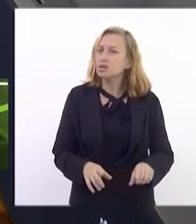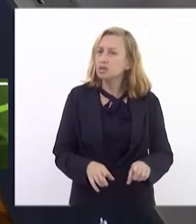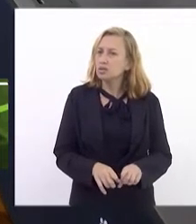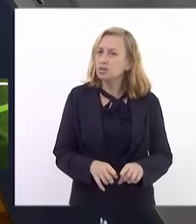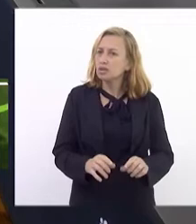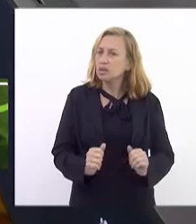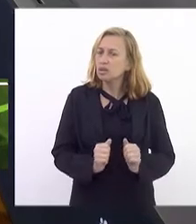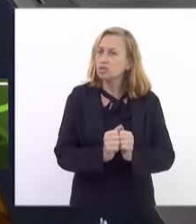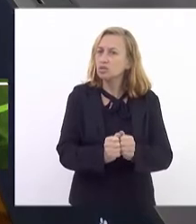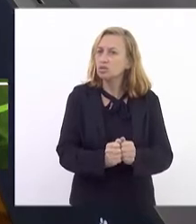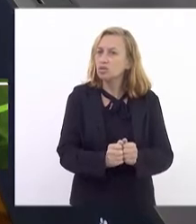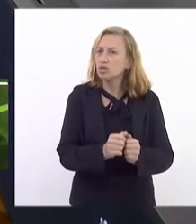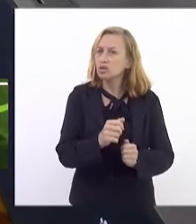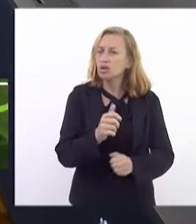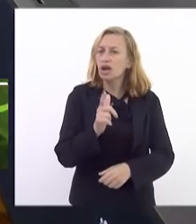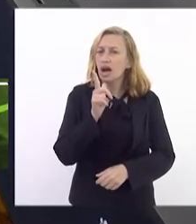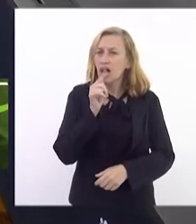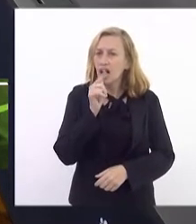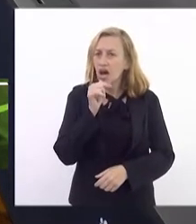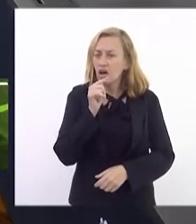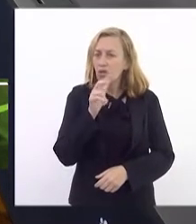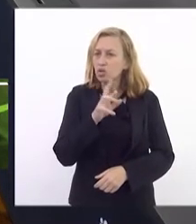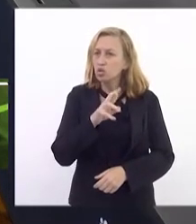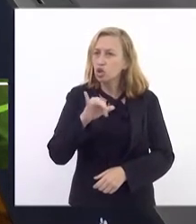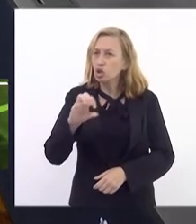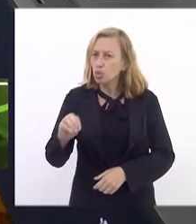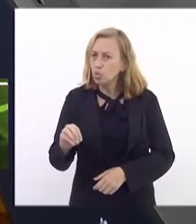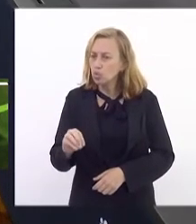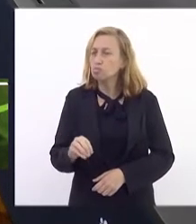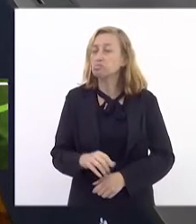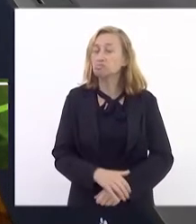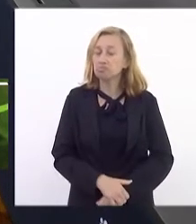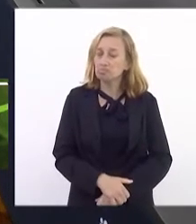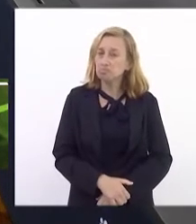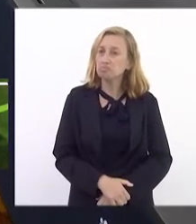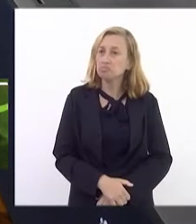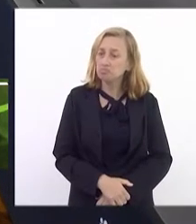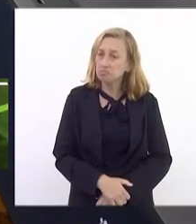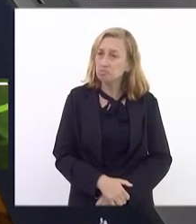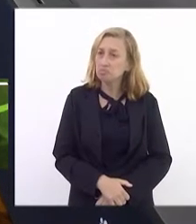Águas do Rio. Águas do Rio, desculpe. Águas do Rio.